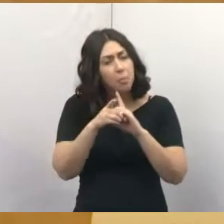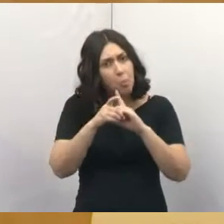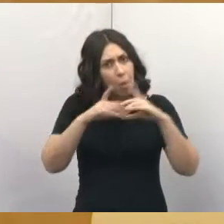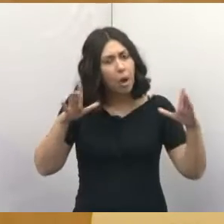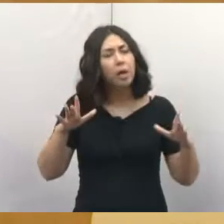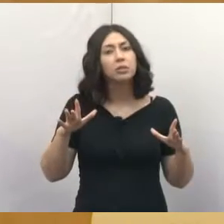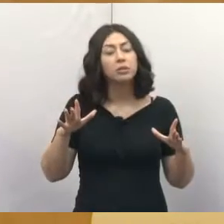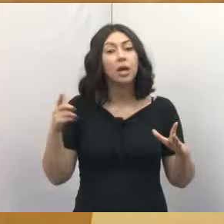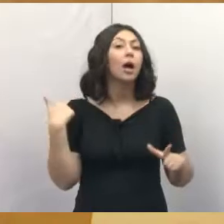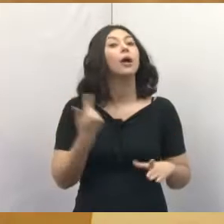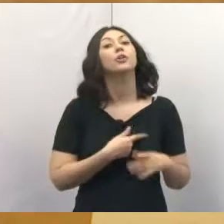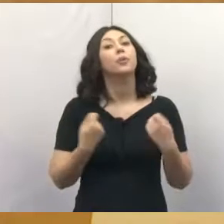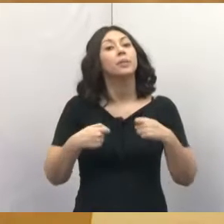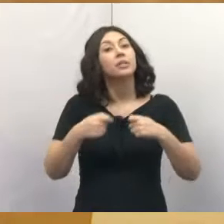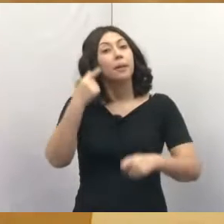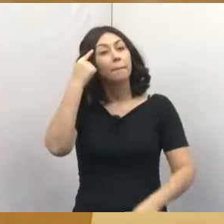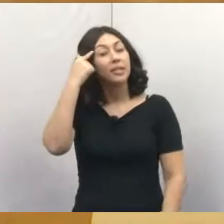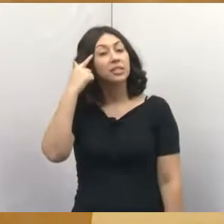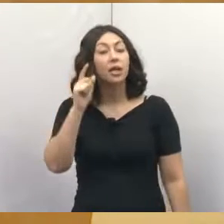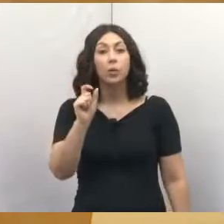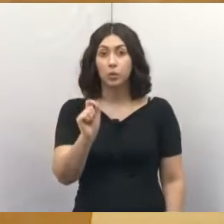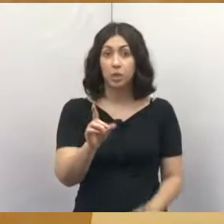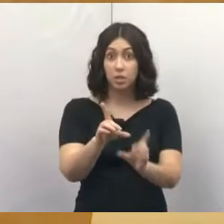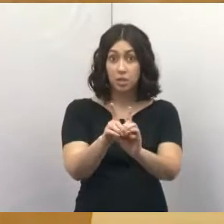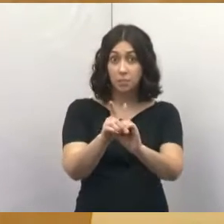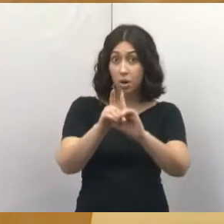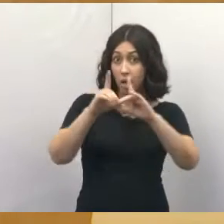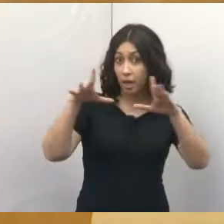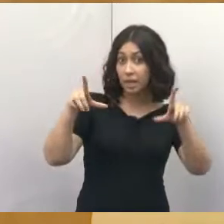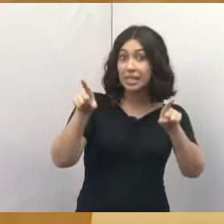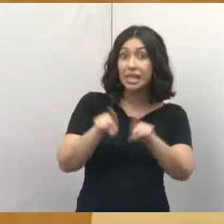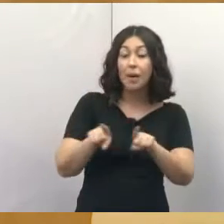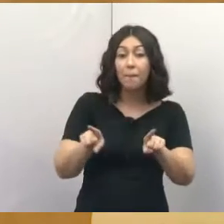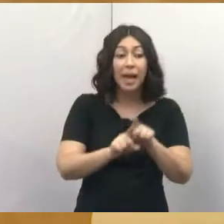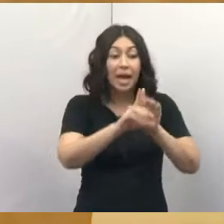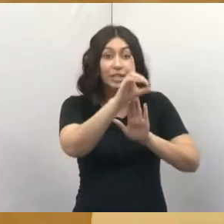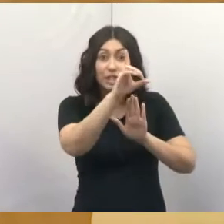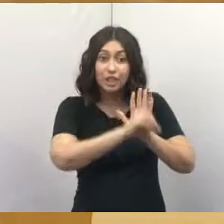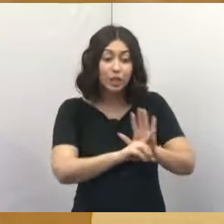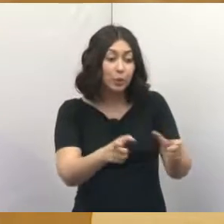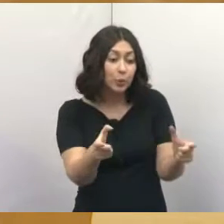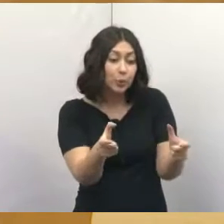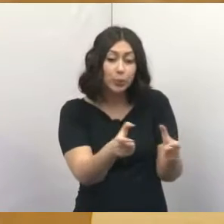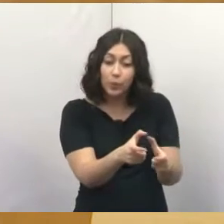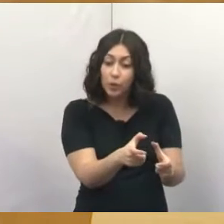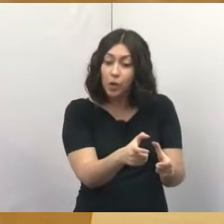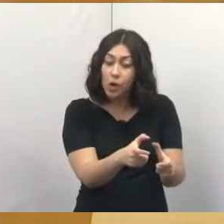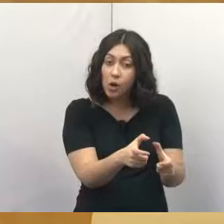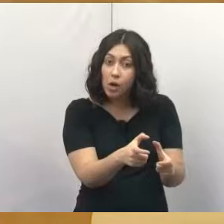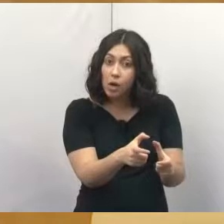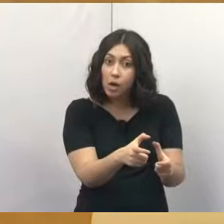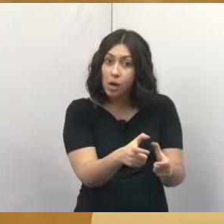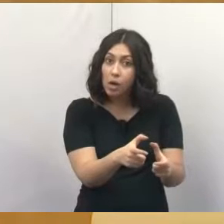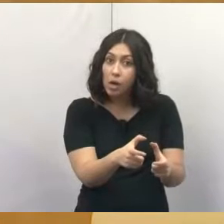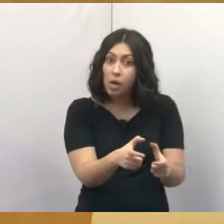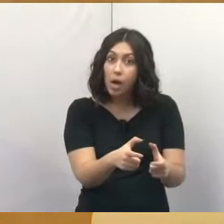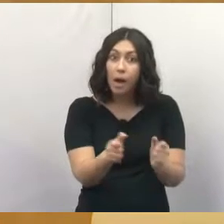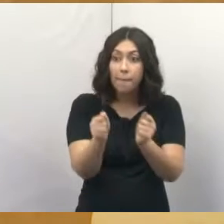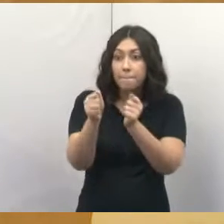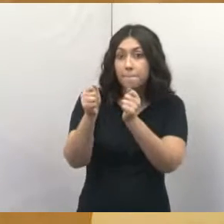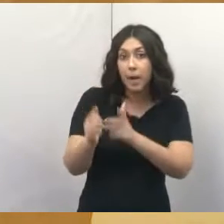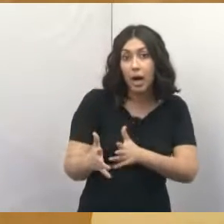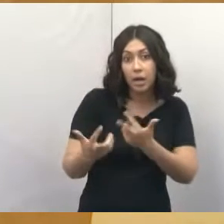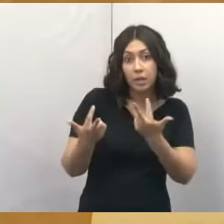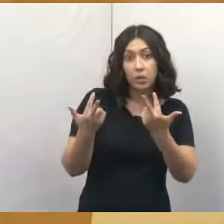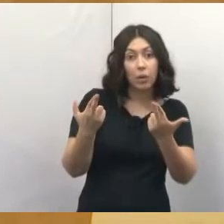precisamos sempre pensar que a democracia é também dar o direito das minorias fazer a mesma coisa, que